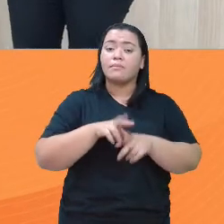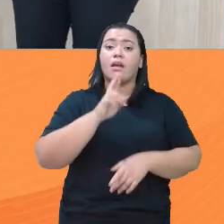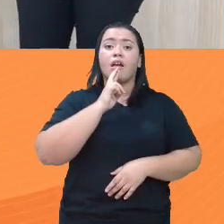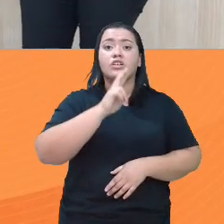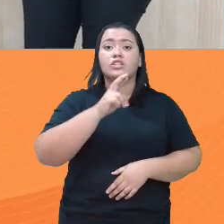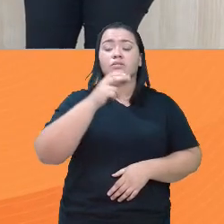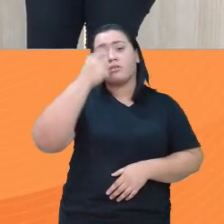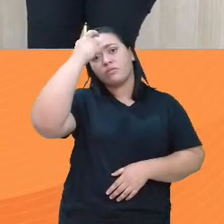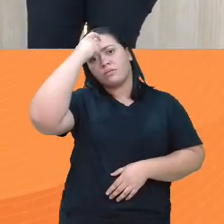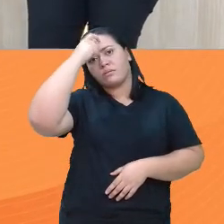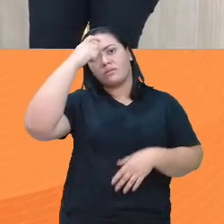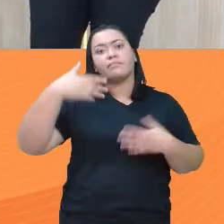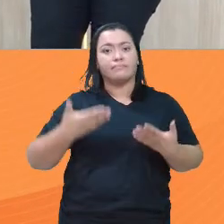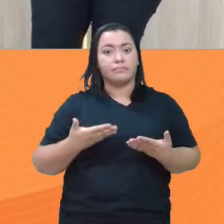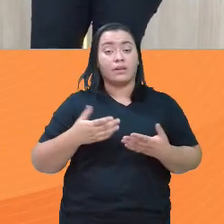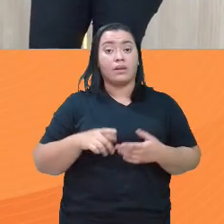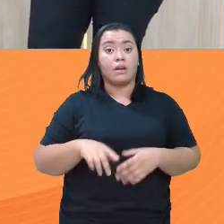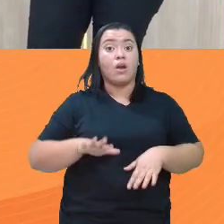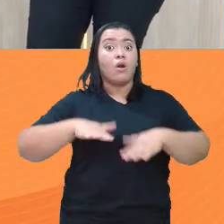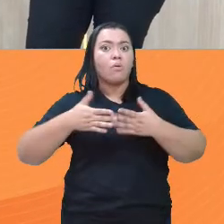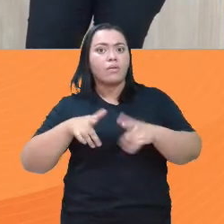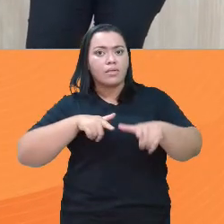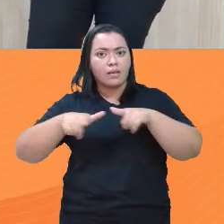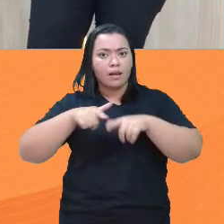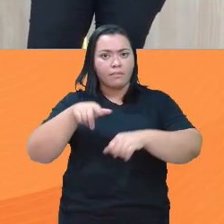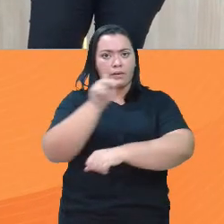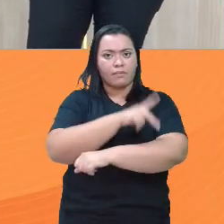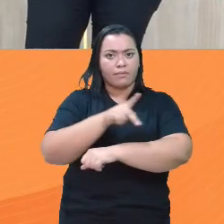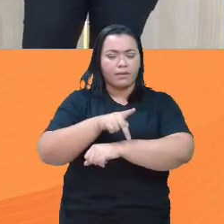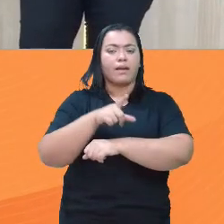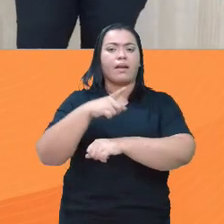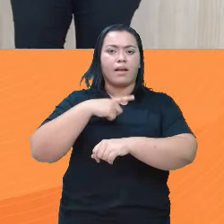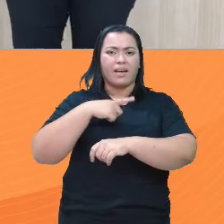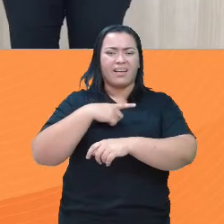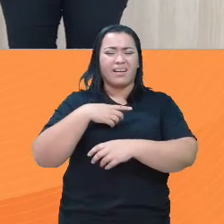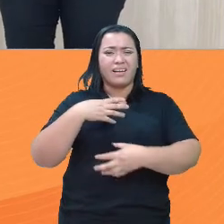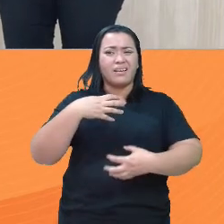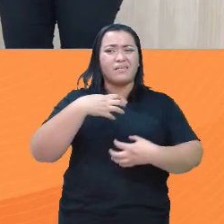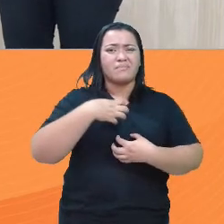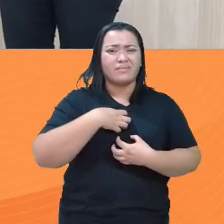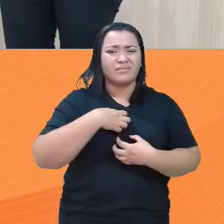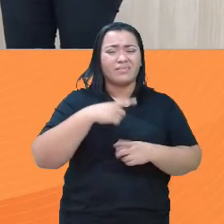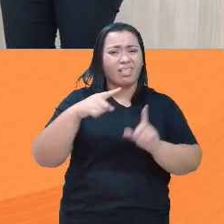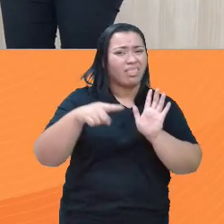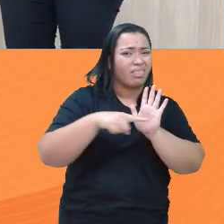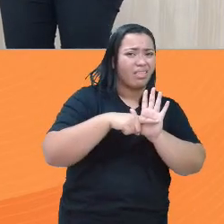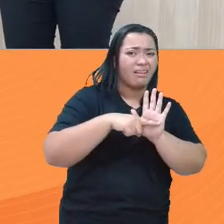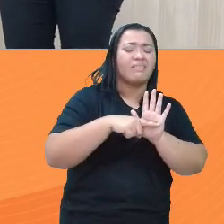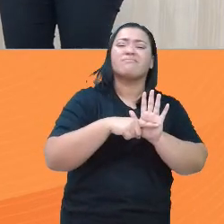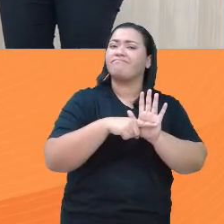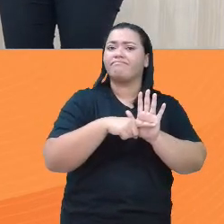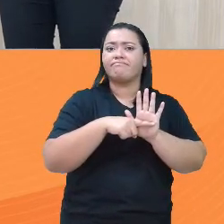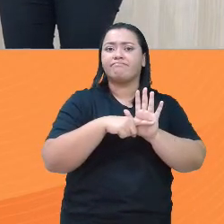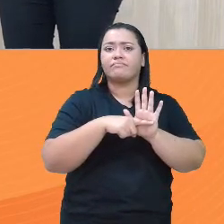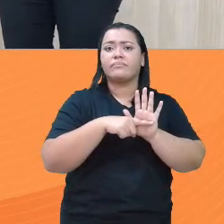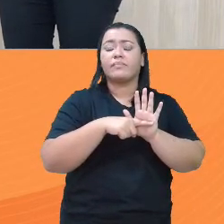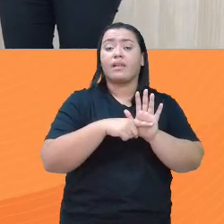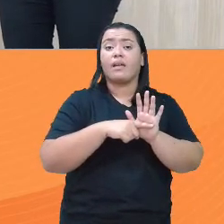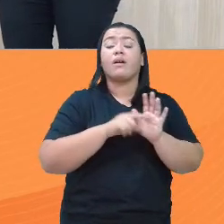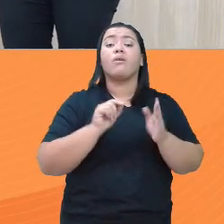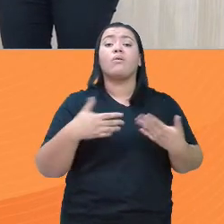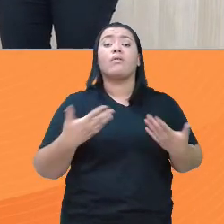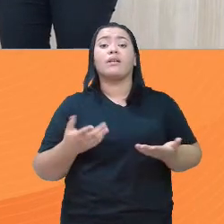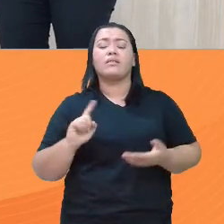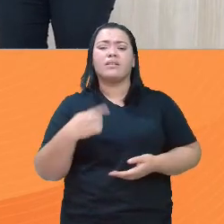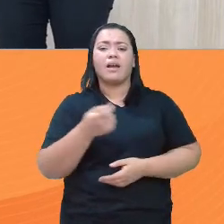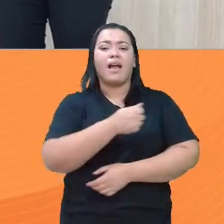Então, quando o trabalho pedagógico se configura a partir de emoções negativas, a gente tem uma tendência que